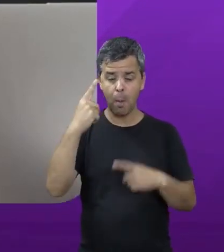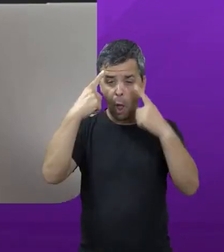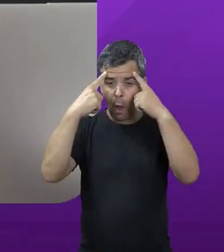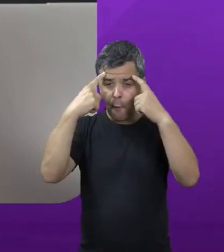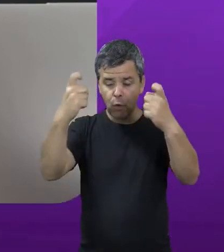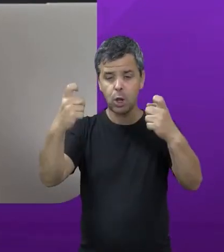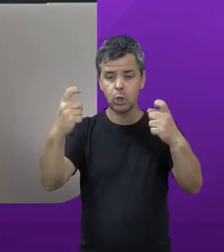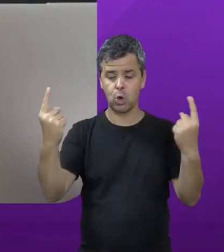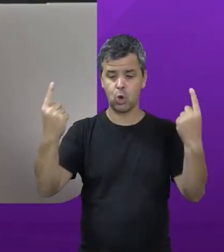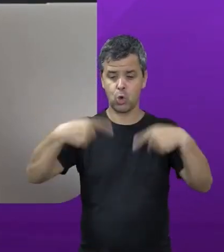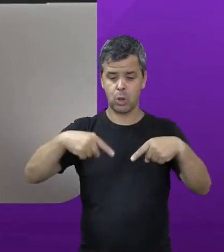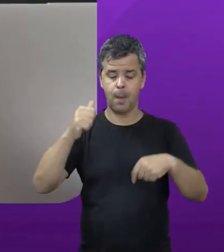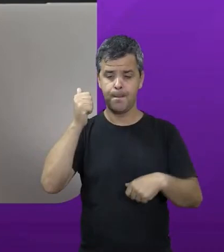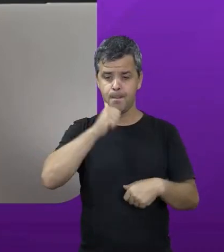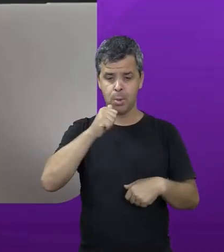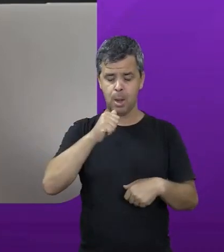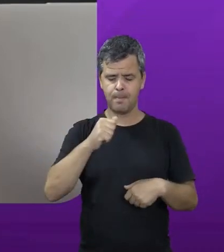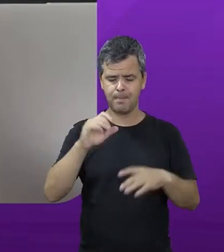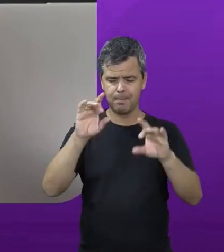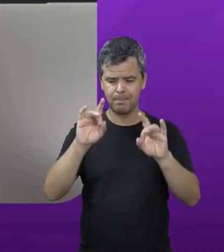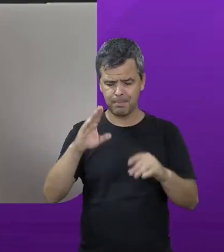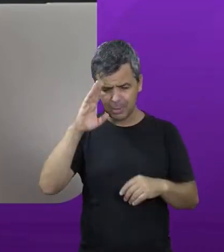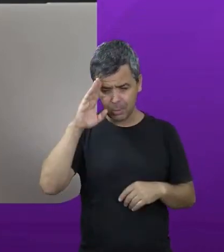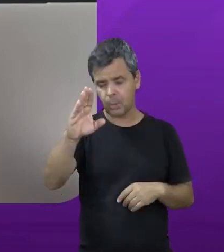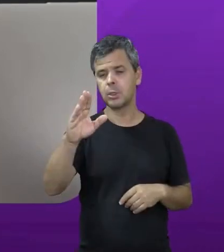em especial contra as mulheres negras.